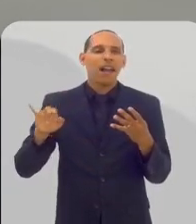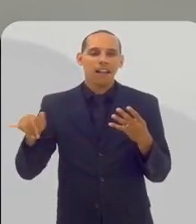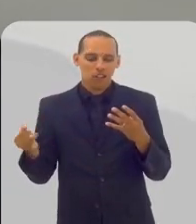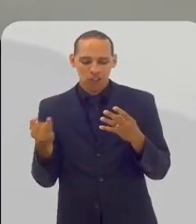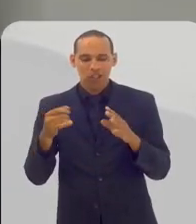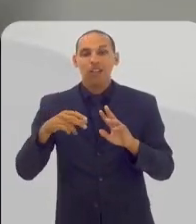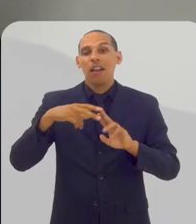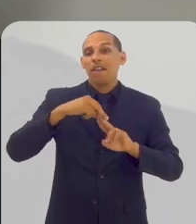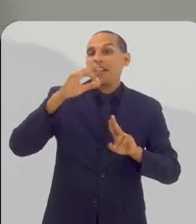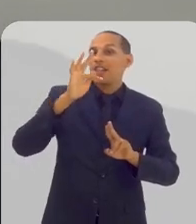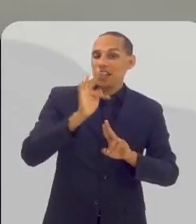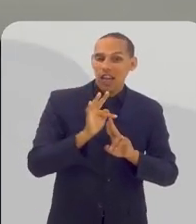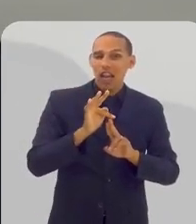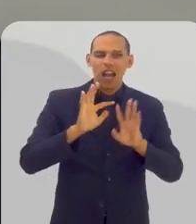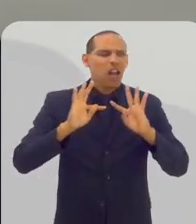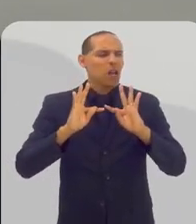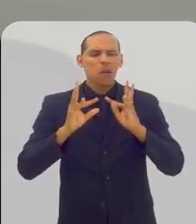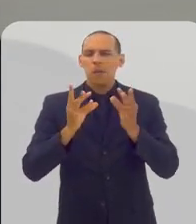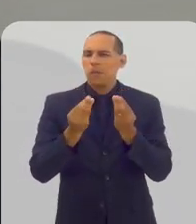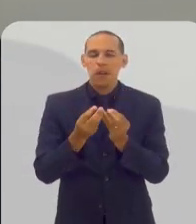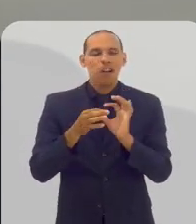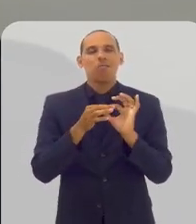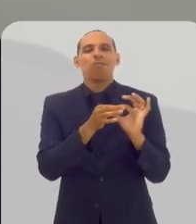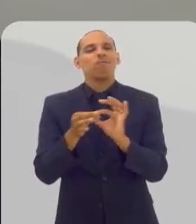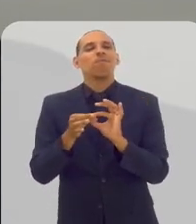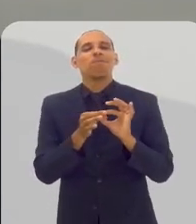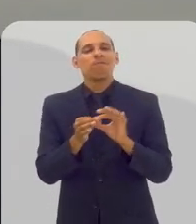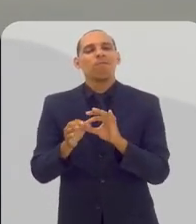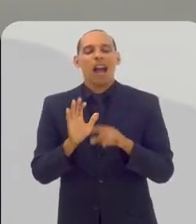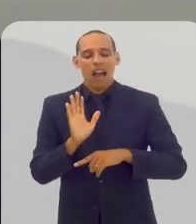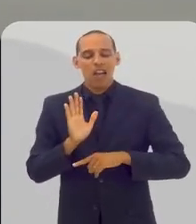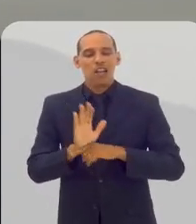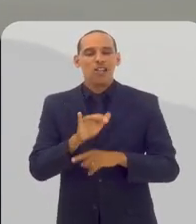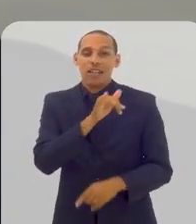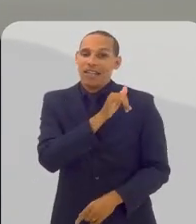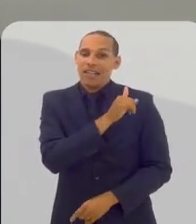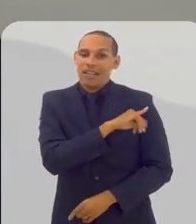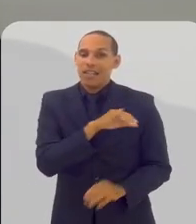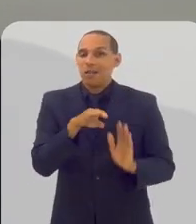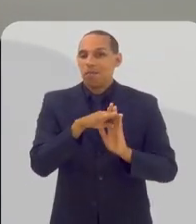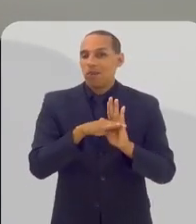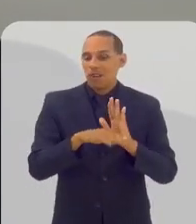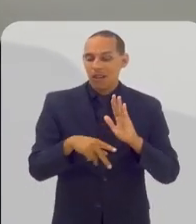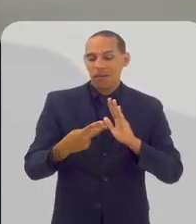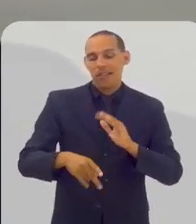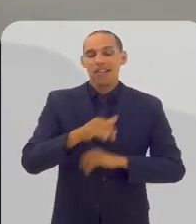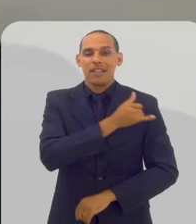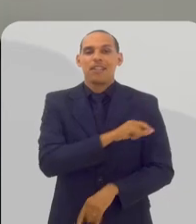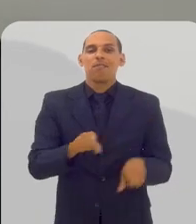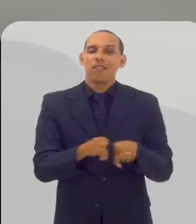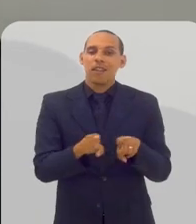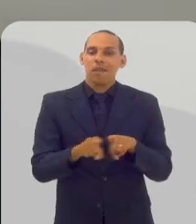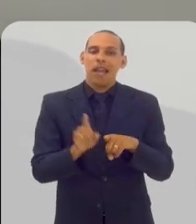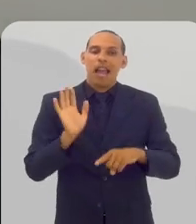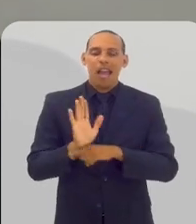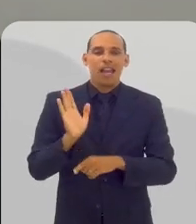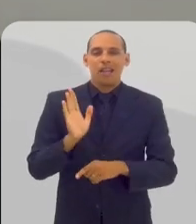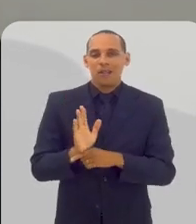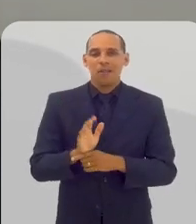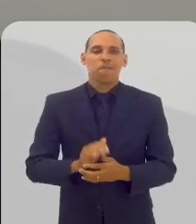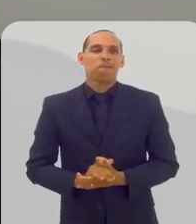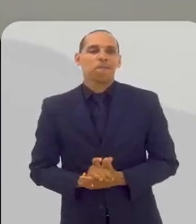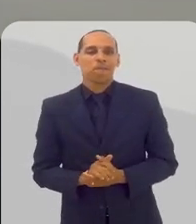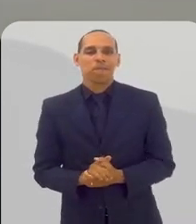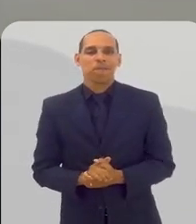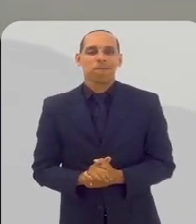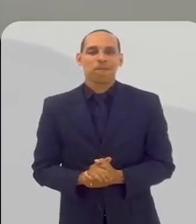ferjan temos que unir todas essas empresas em benefício do Rio de Janeiro em benefício dos programas que nós temos no